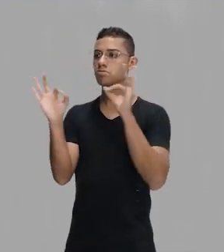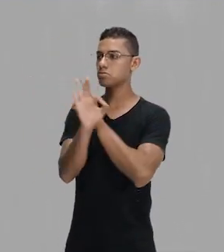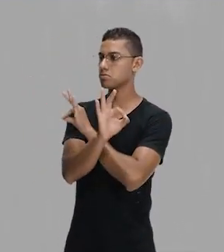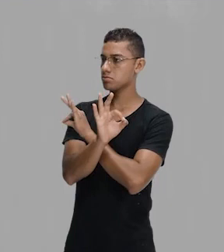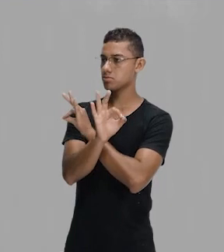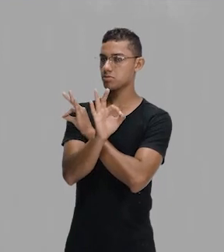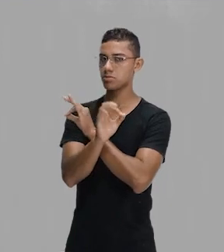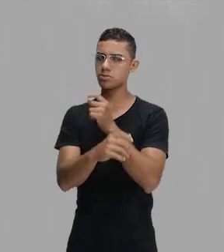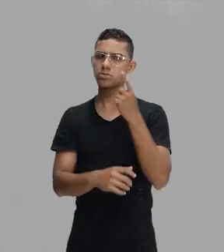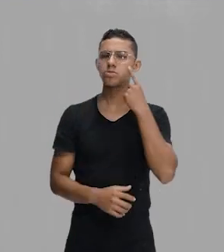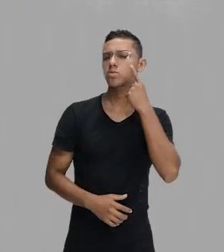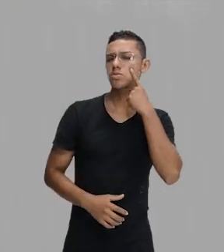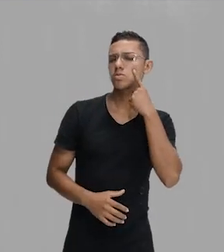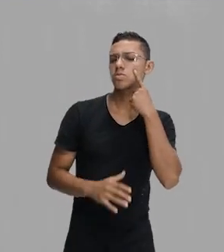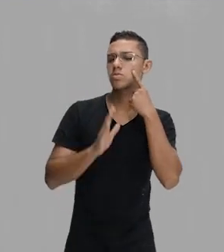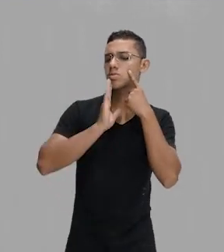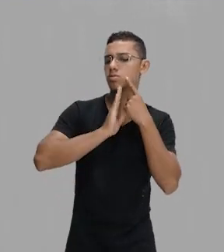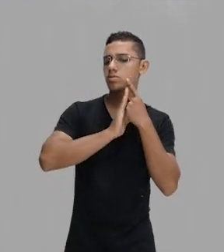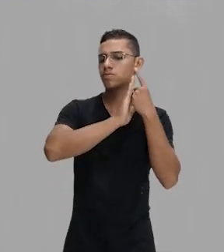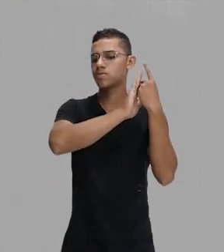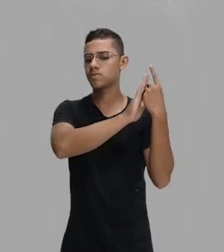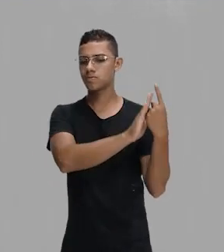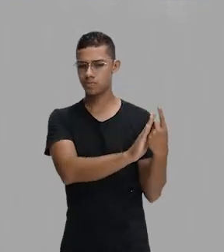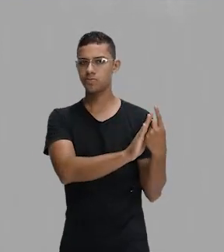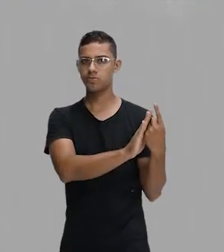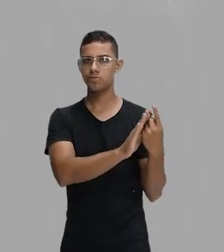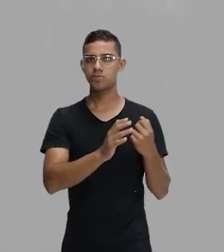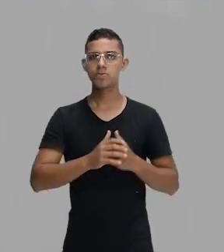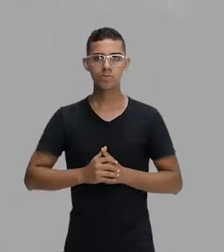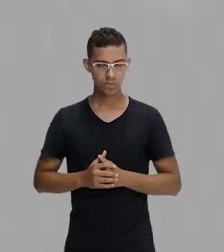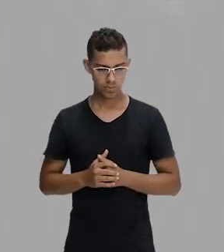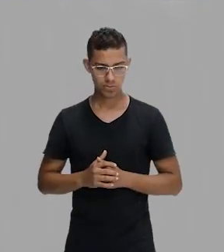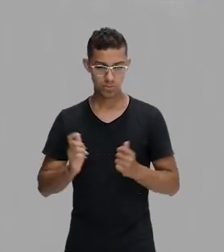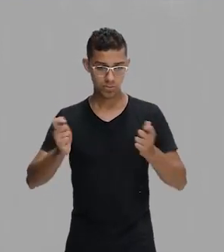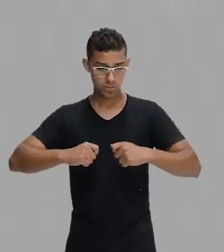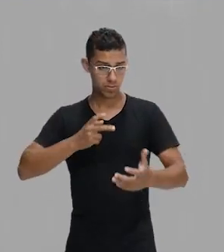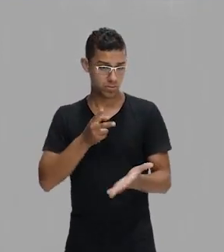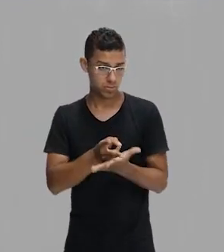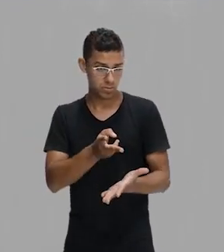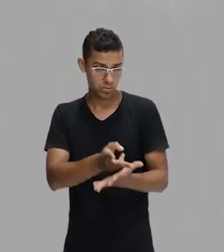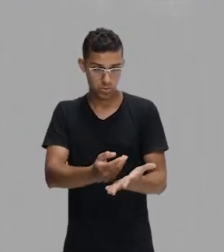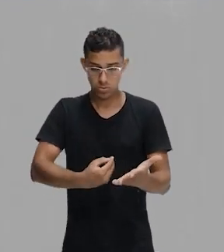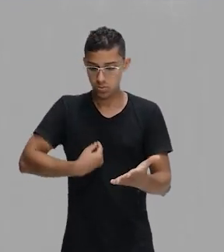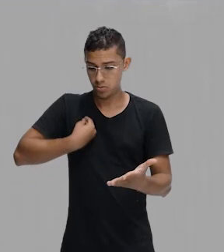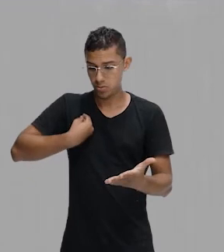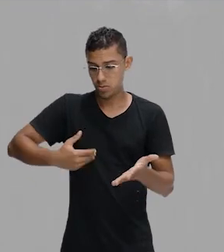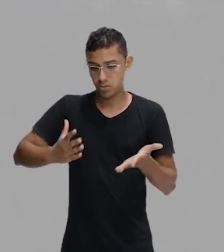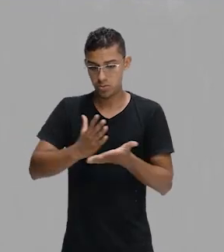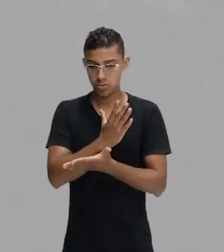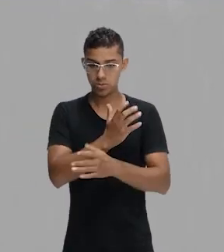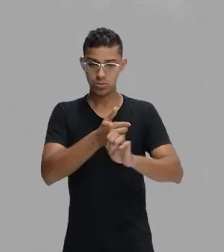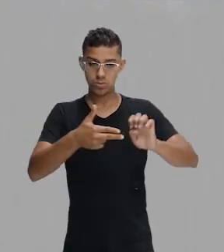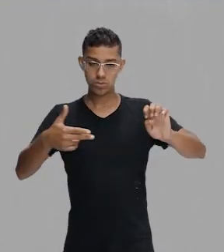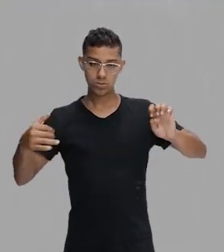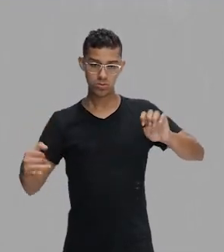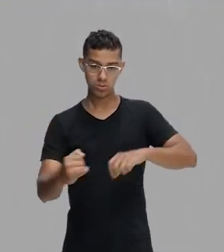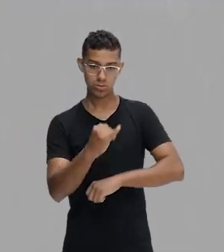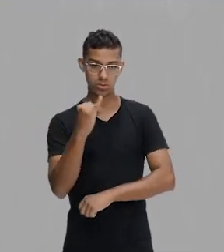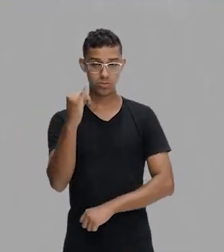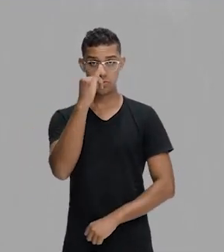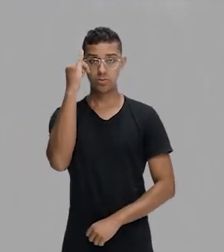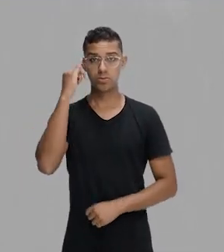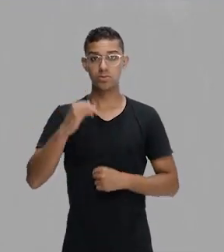retirar a possibilidade de dúvida desse processo. E aí ele sempre vai estabelecer alguns elementos que são fundamentais,